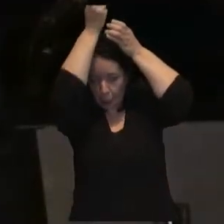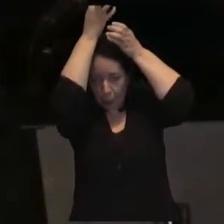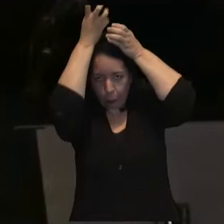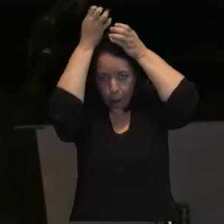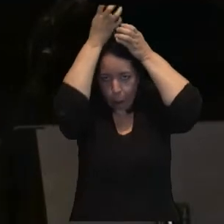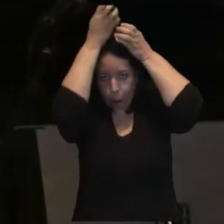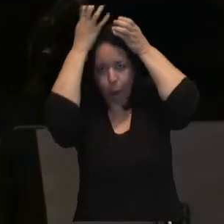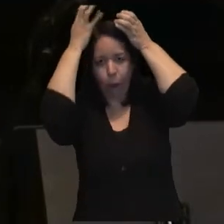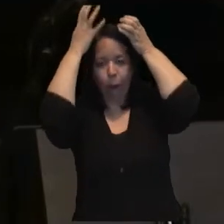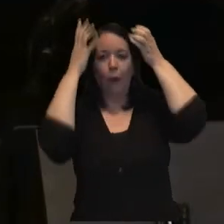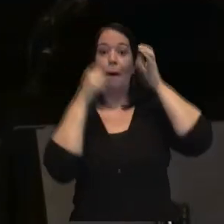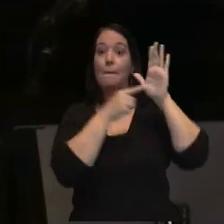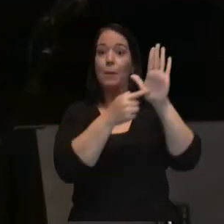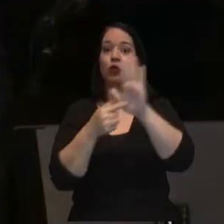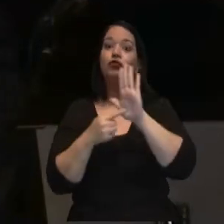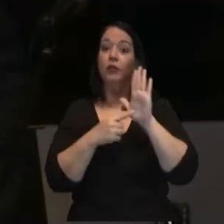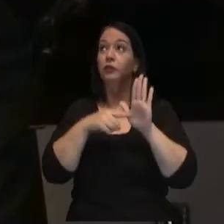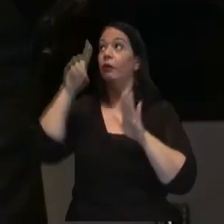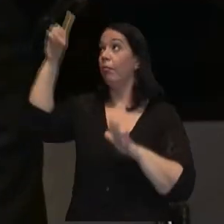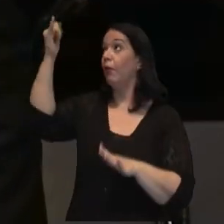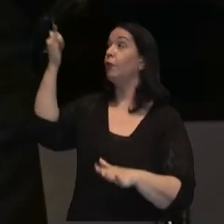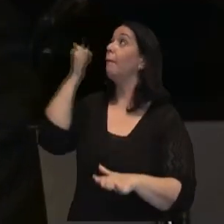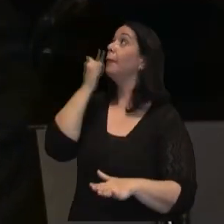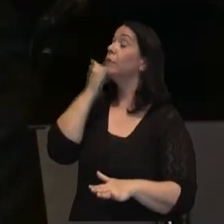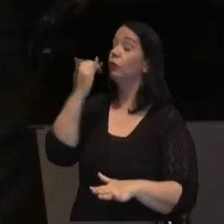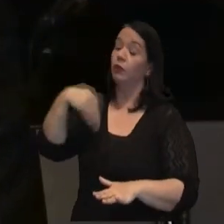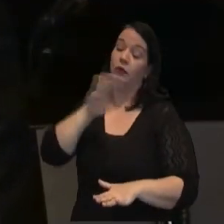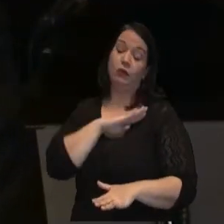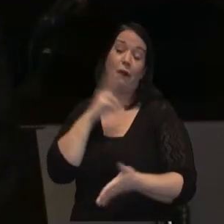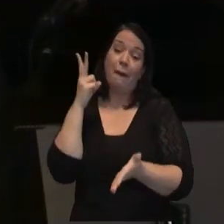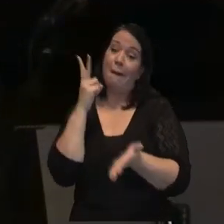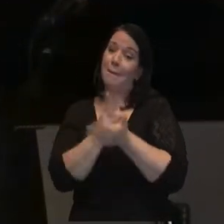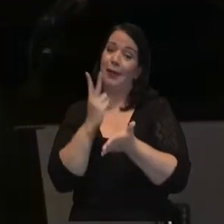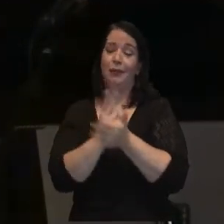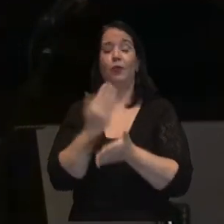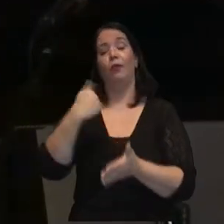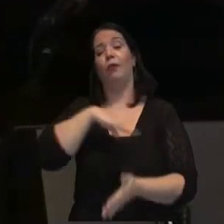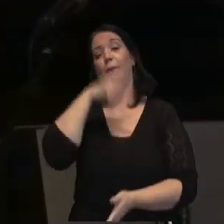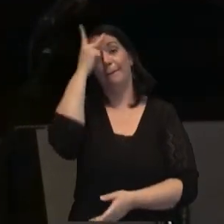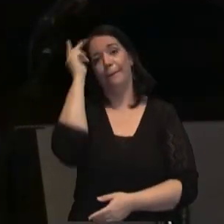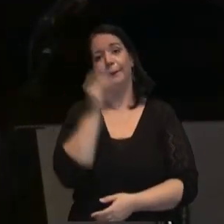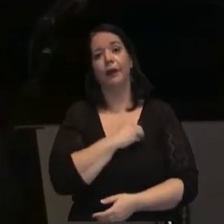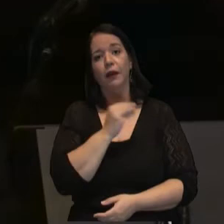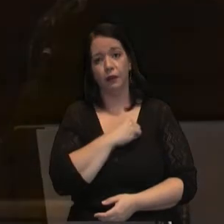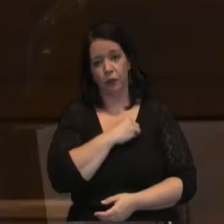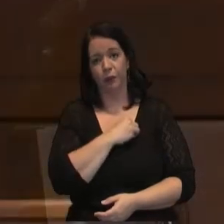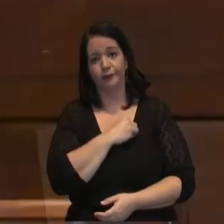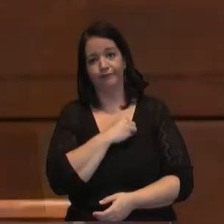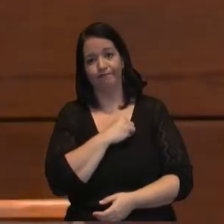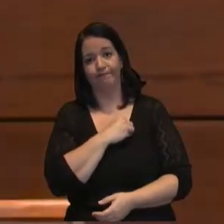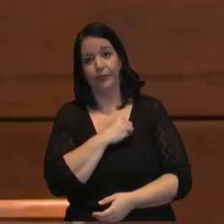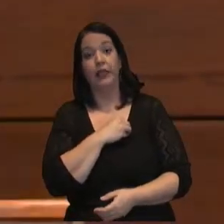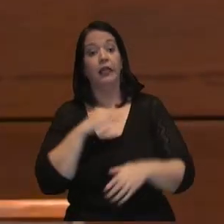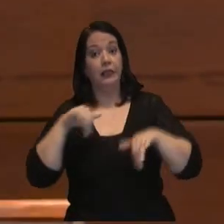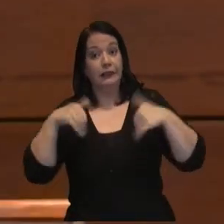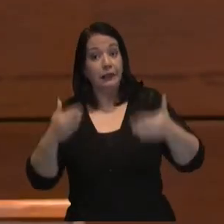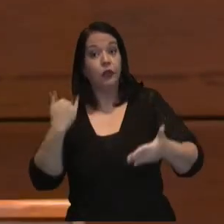somos constrangidos pelo amor, meus irmãos. Homens do bem agem